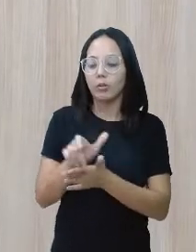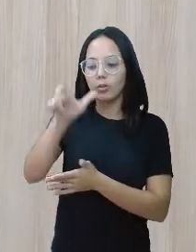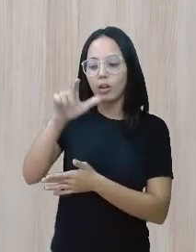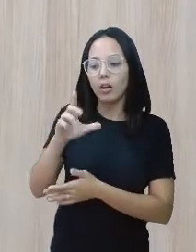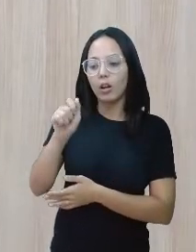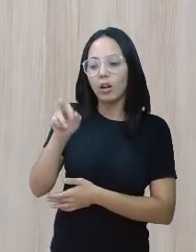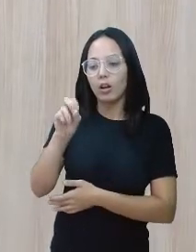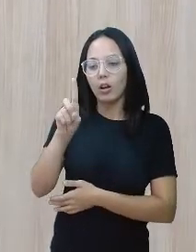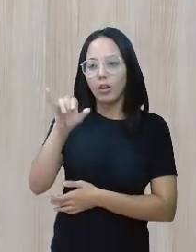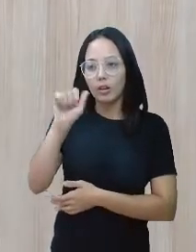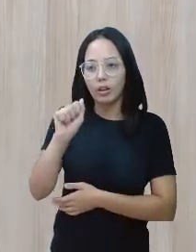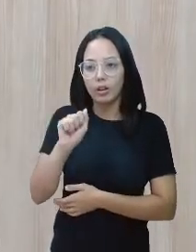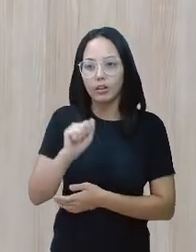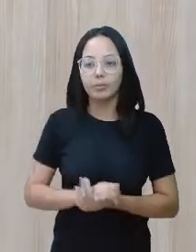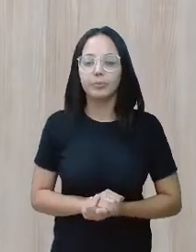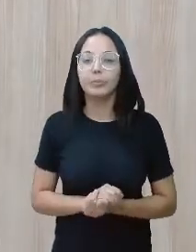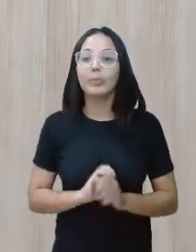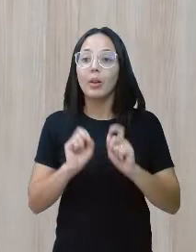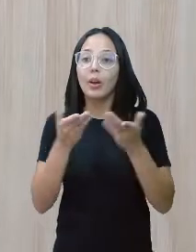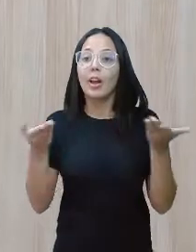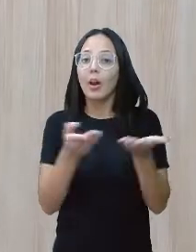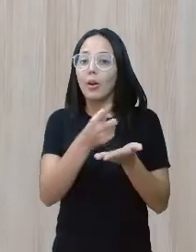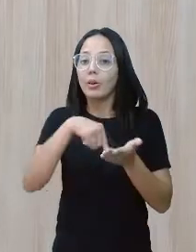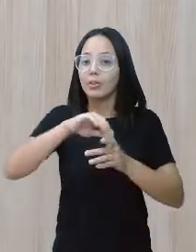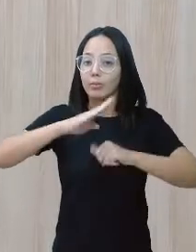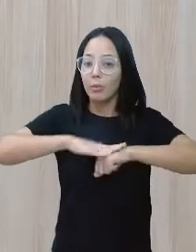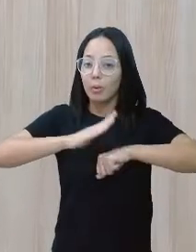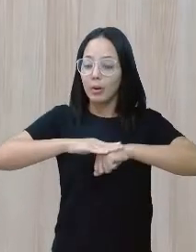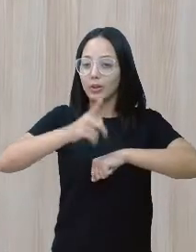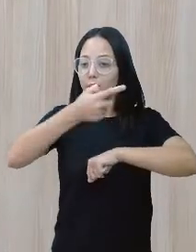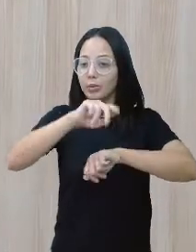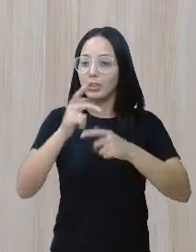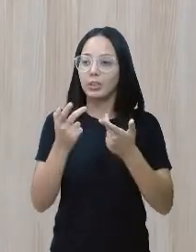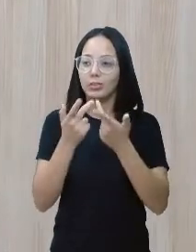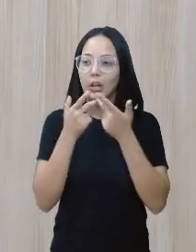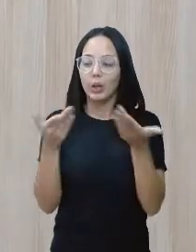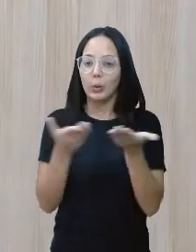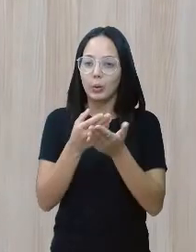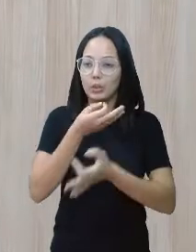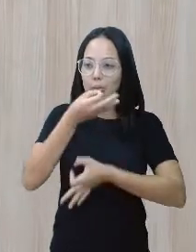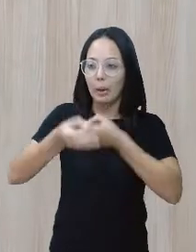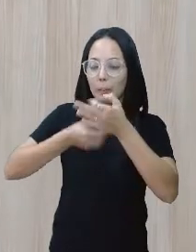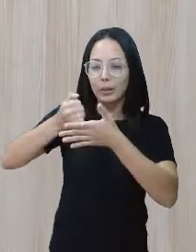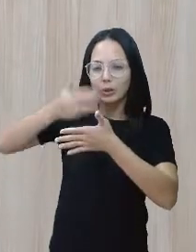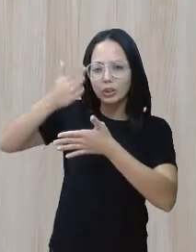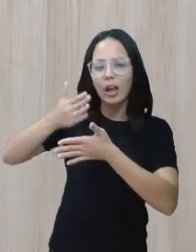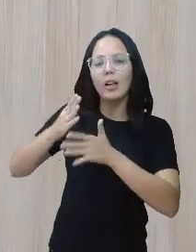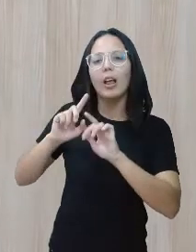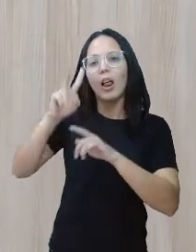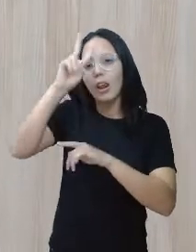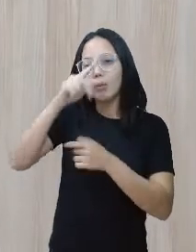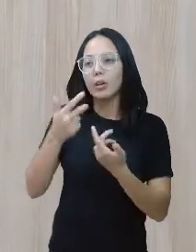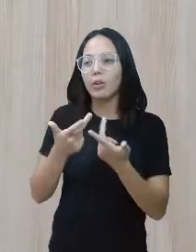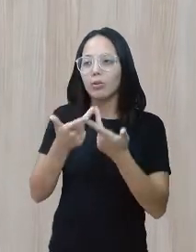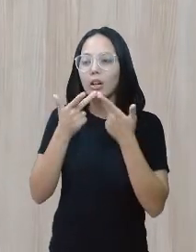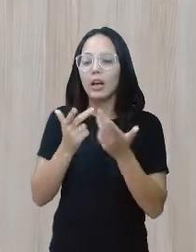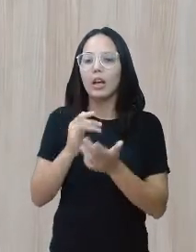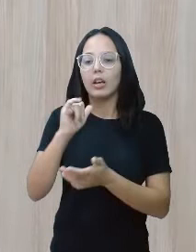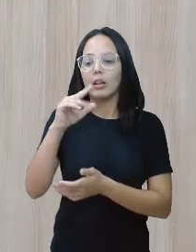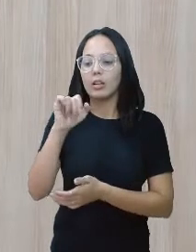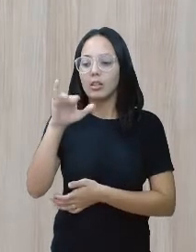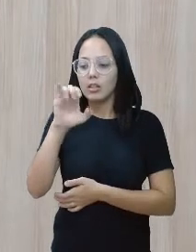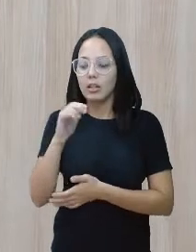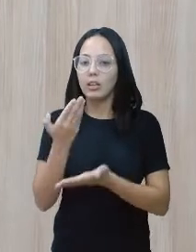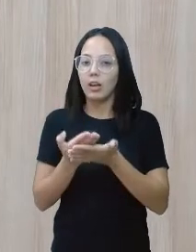Maria de Jesus. Agora é a vez de vocês, né? Vocês falaram um pouco hoje no chat. Lembra que eu falei do Ensine